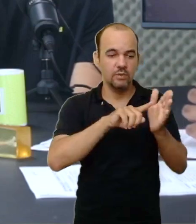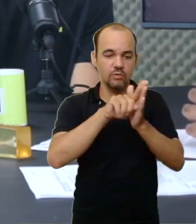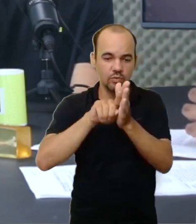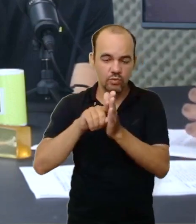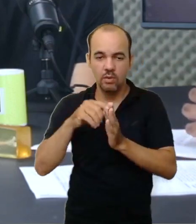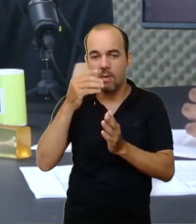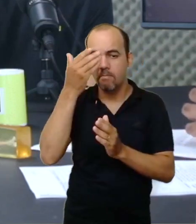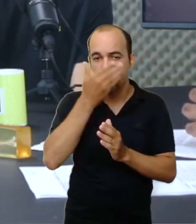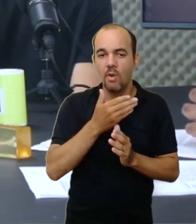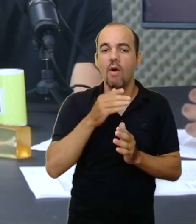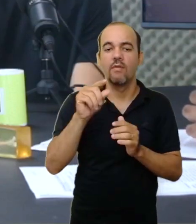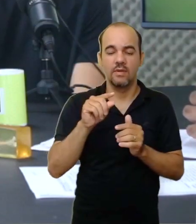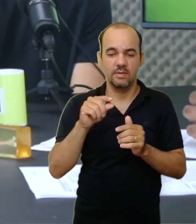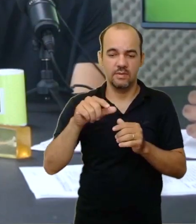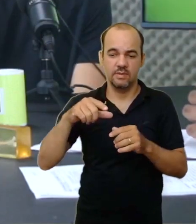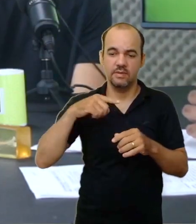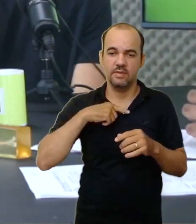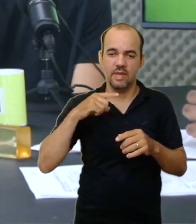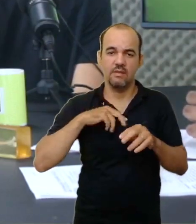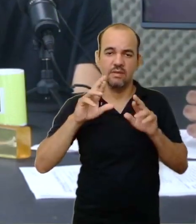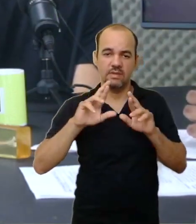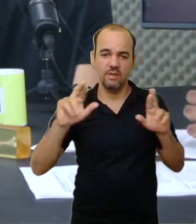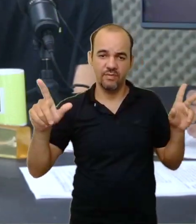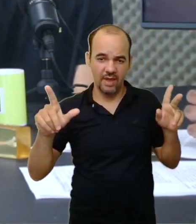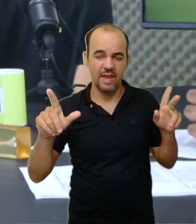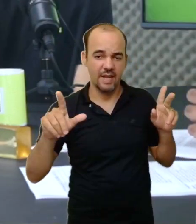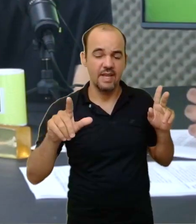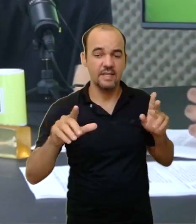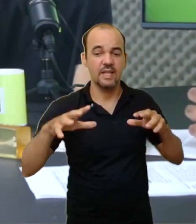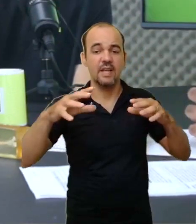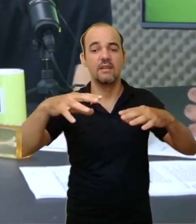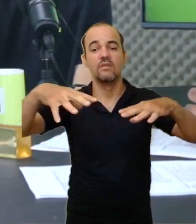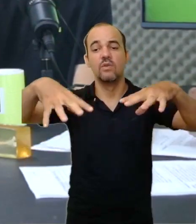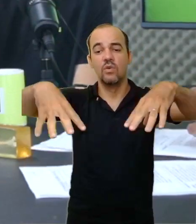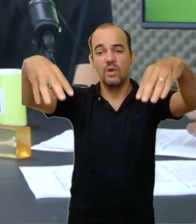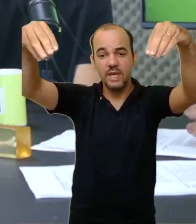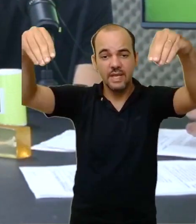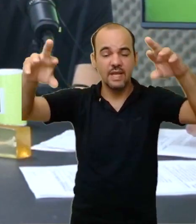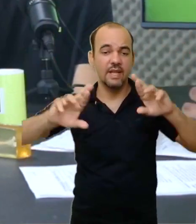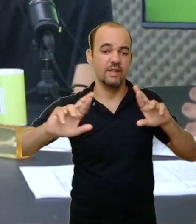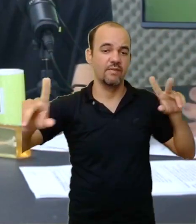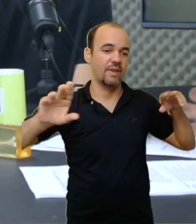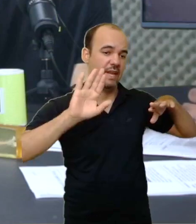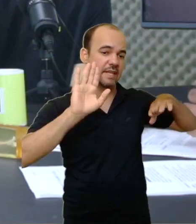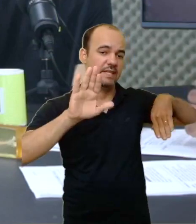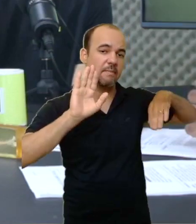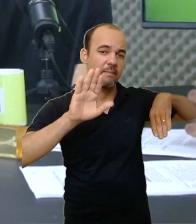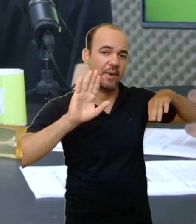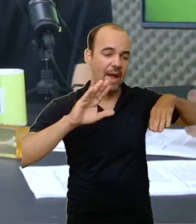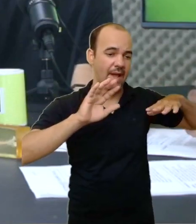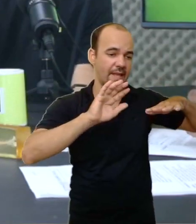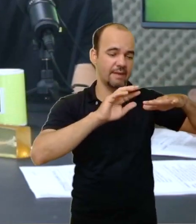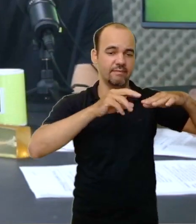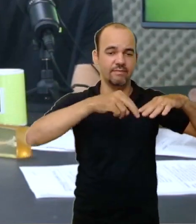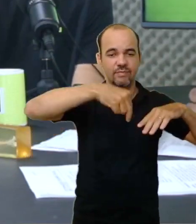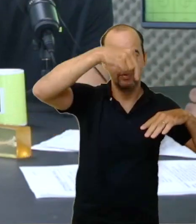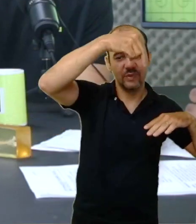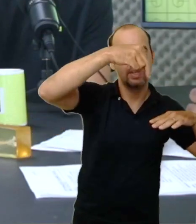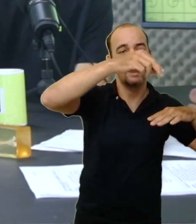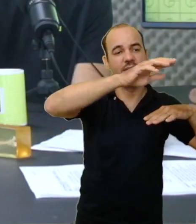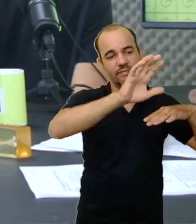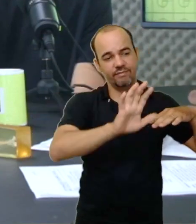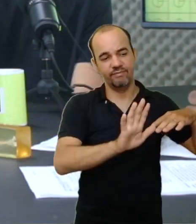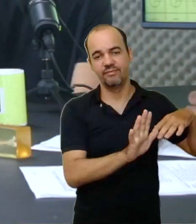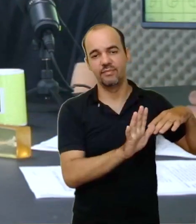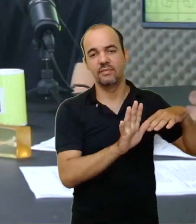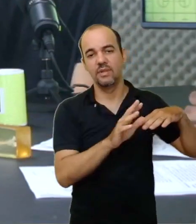na composição desses organismos na costa e nas ilhas oceânicas, são bem diferentes. Uhum. Né? Tanto na composição, ou seja,